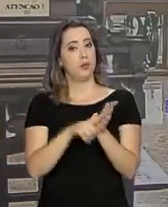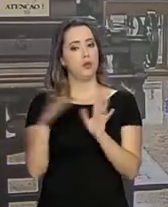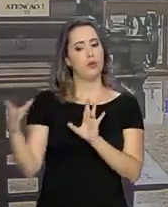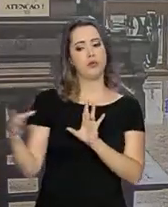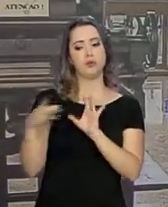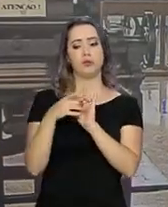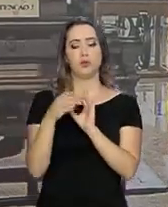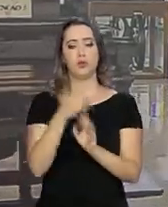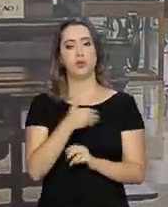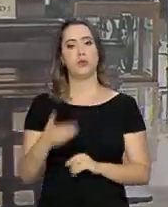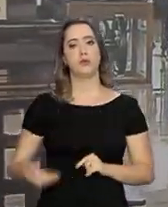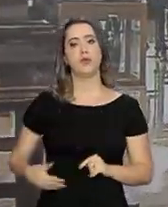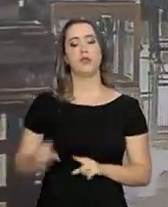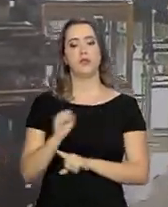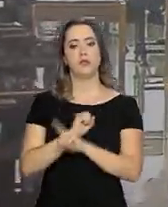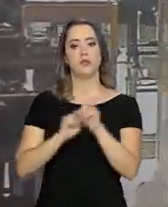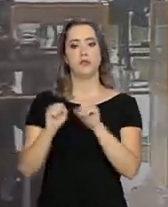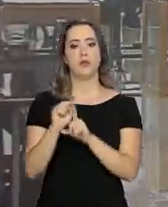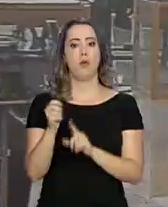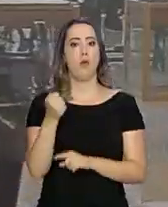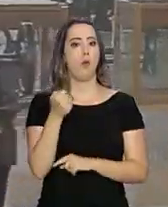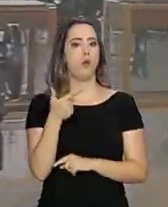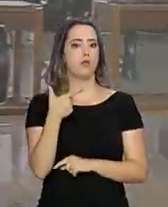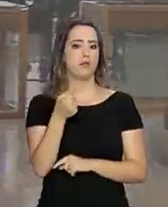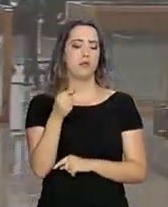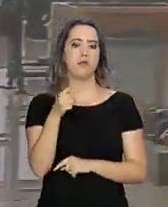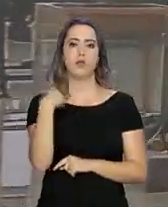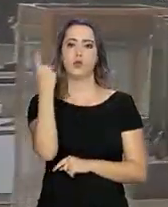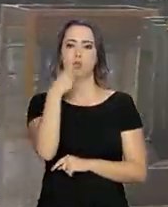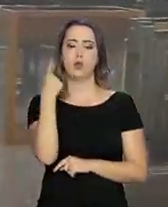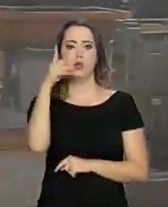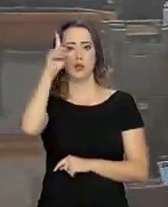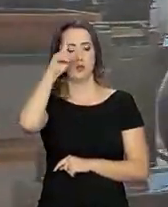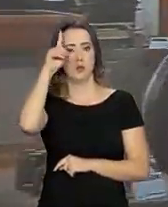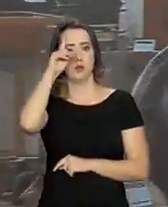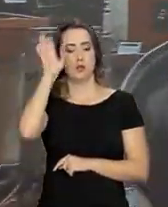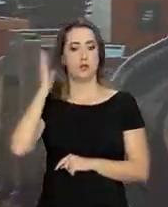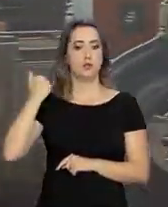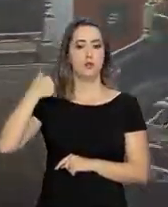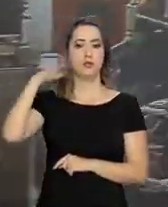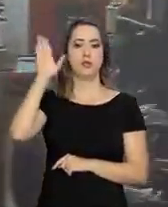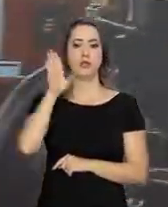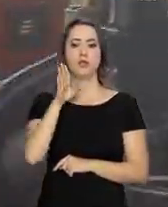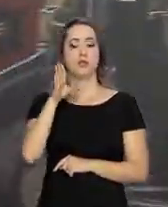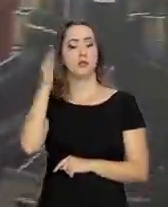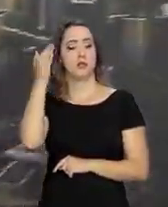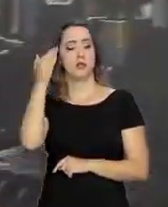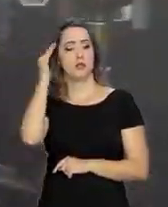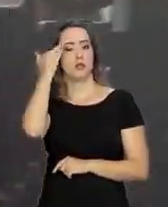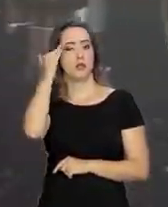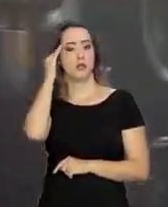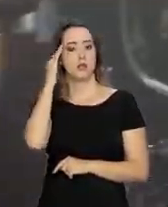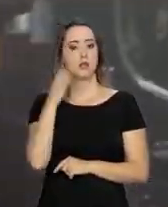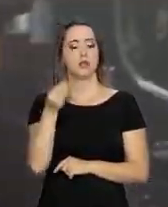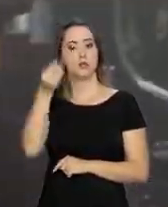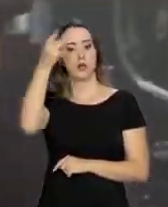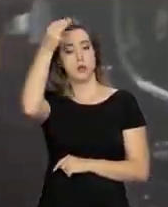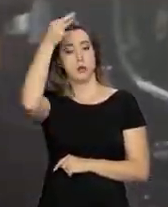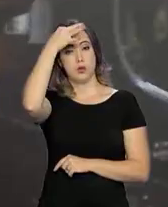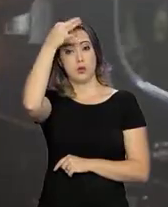sociedade. São quase 20 horas de trabalho por dia com a mais elevada consciência do espírito